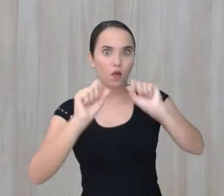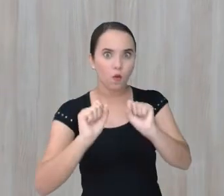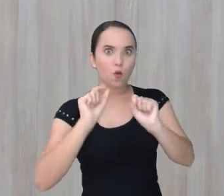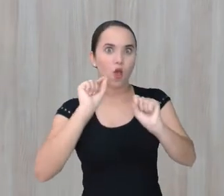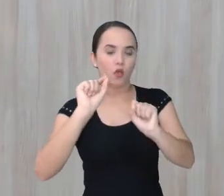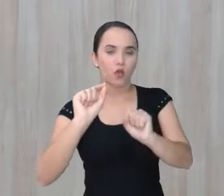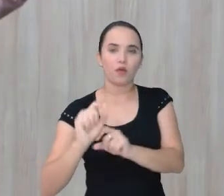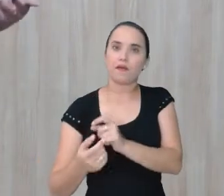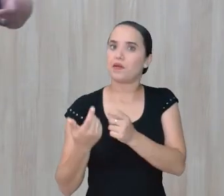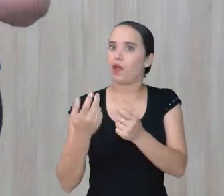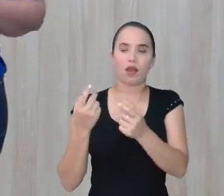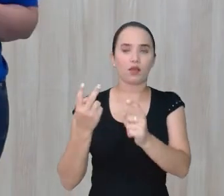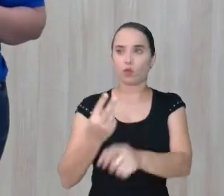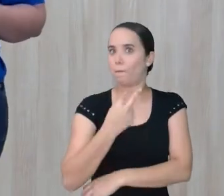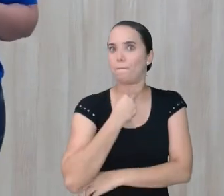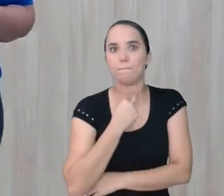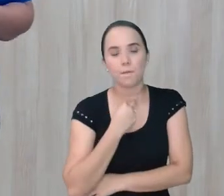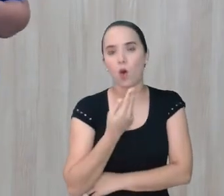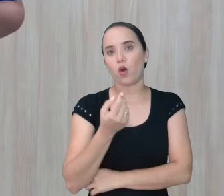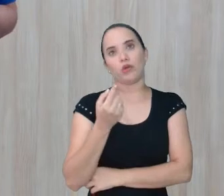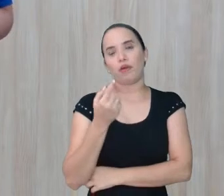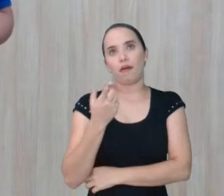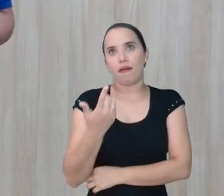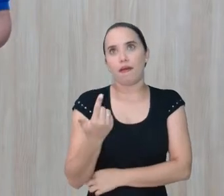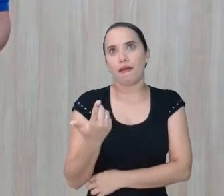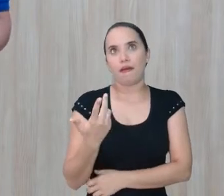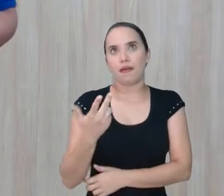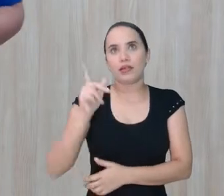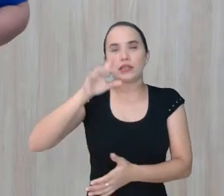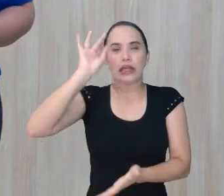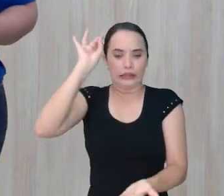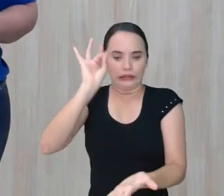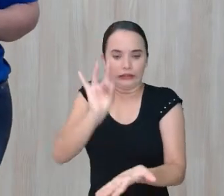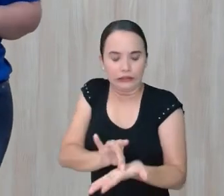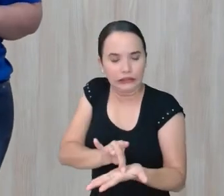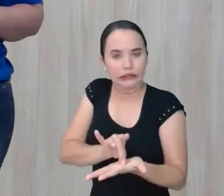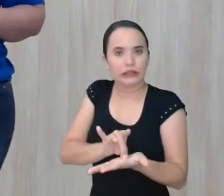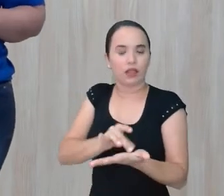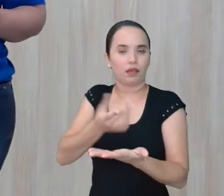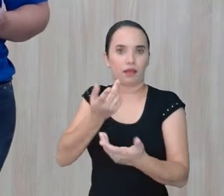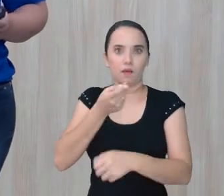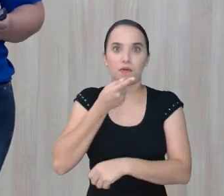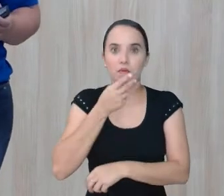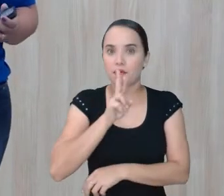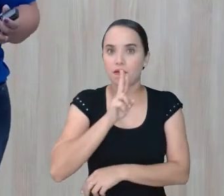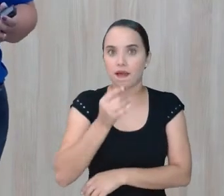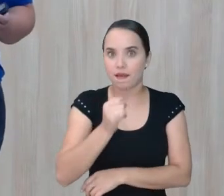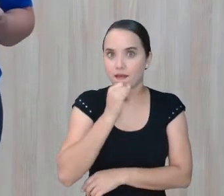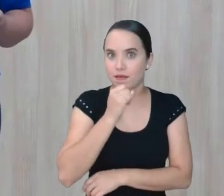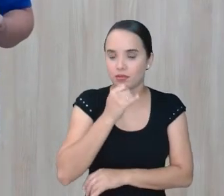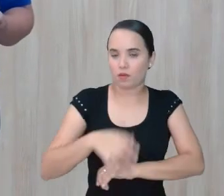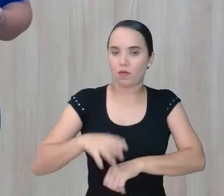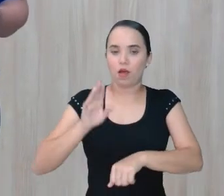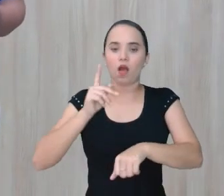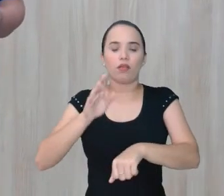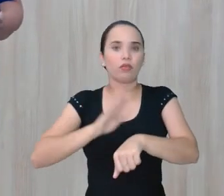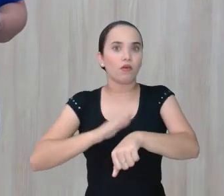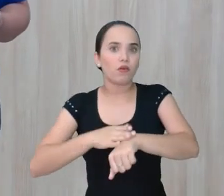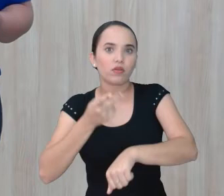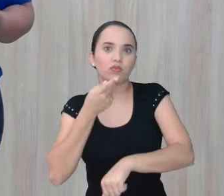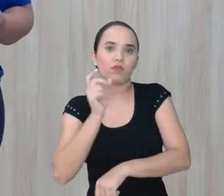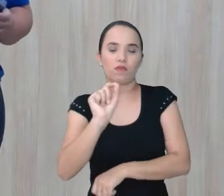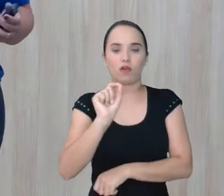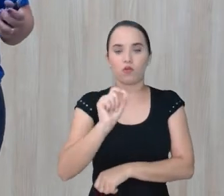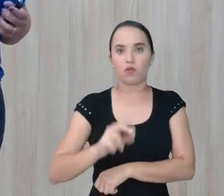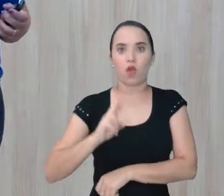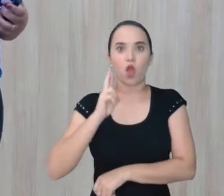não pode ser considerada de forma literal, é quando a gente fala rosa ou flor, mas